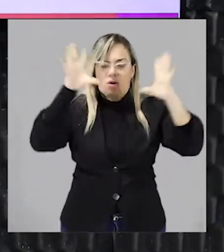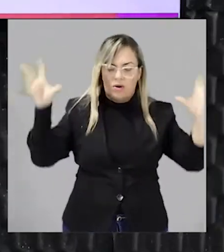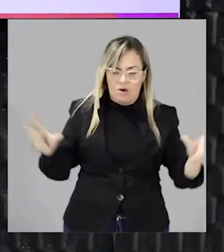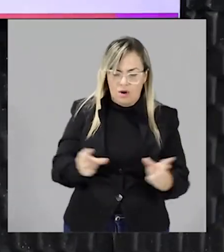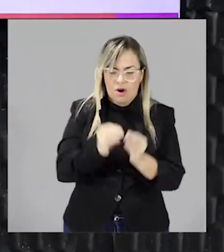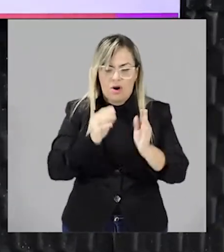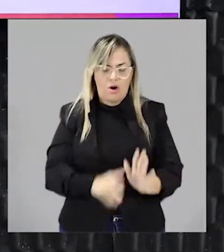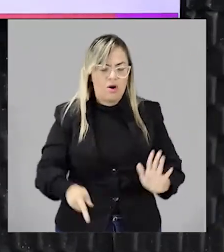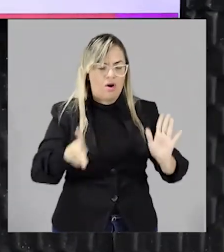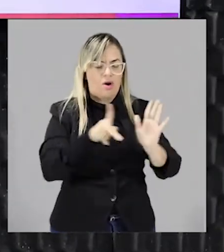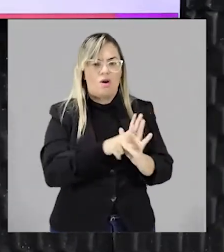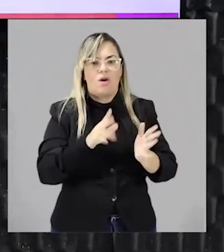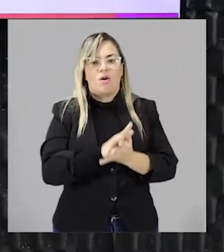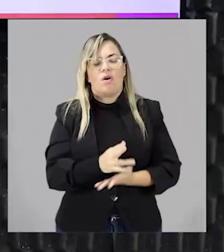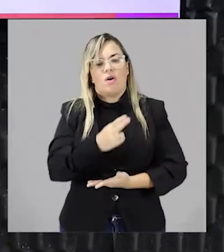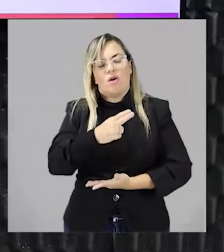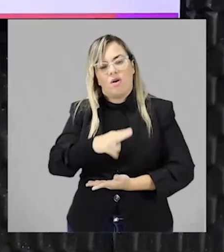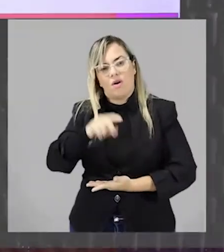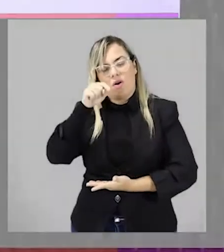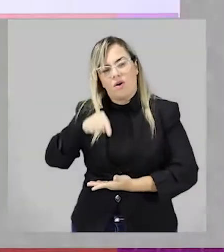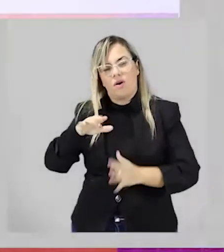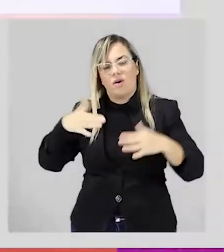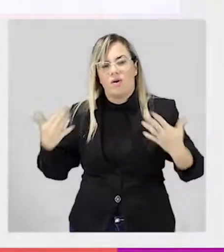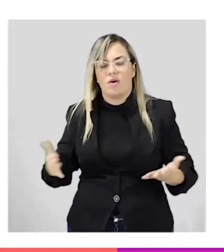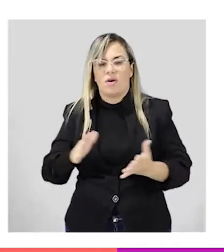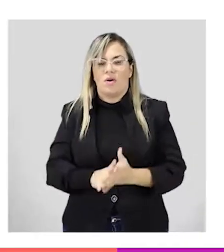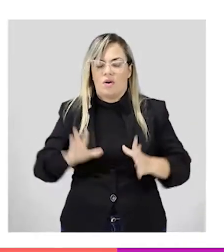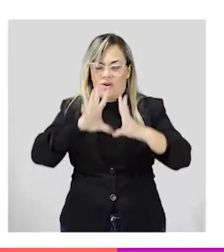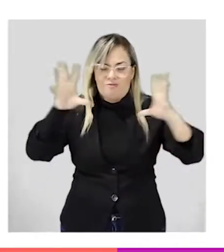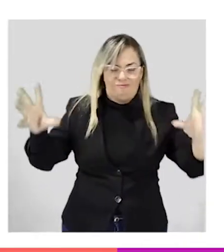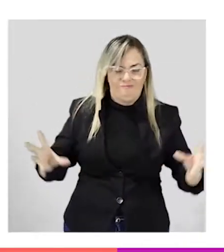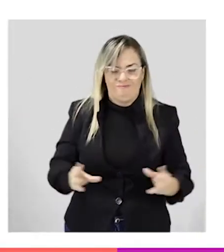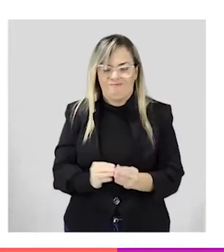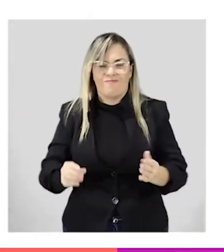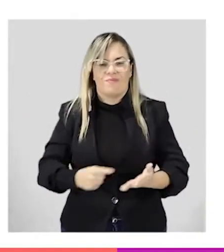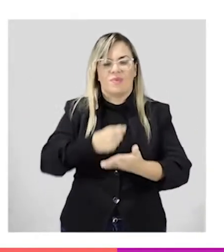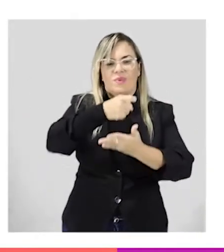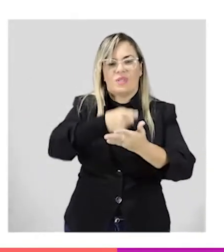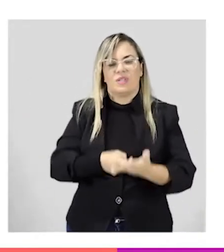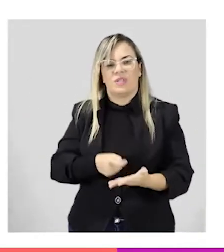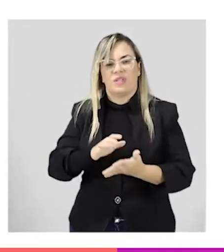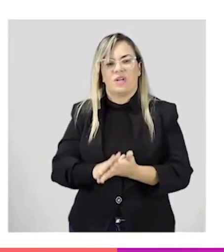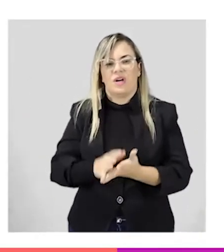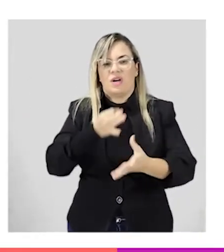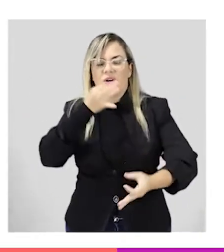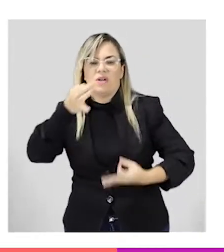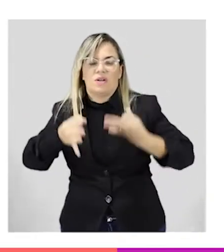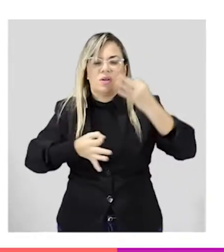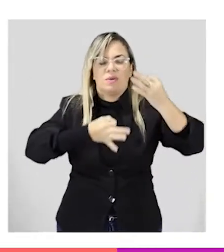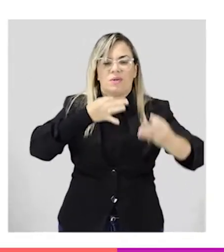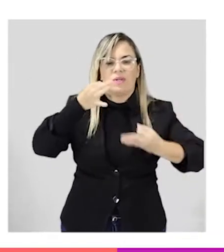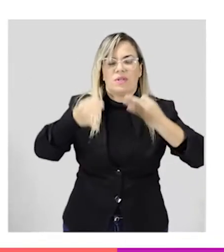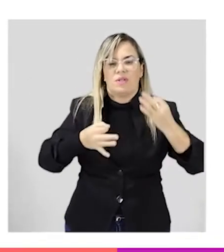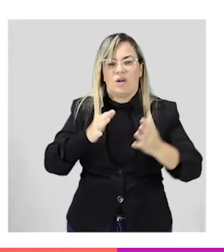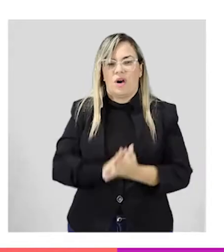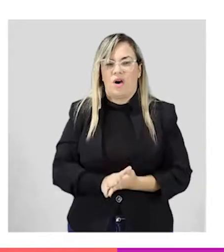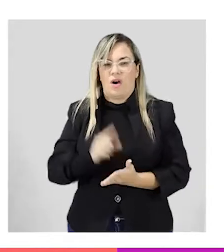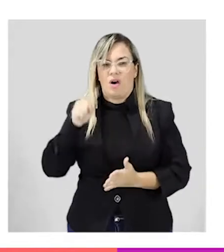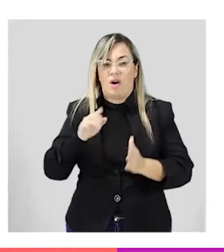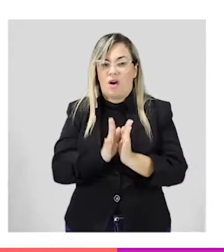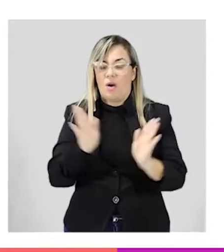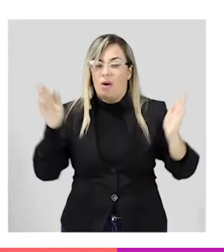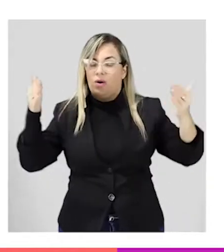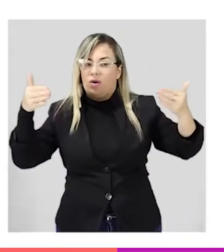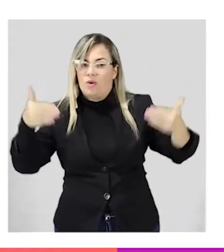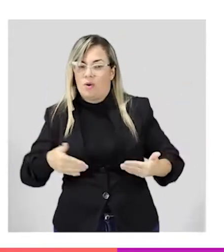já sugere, a conclusão é o fechamento do seu texto argumentativo. E aqui eu quero chamar a atenção de vocês